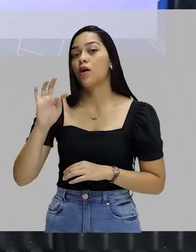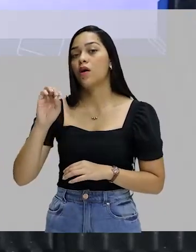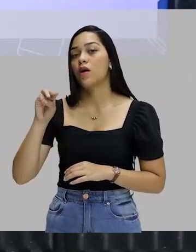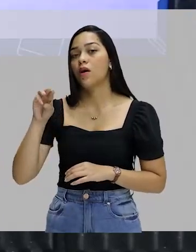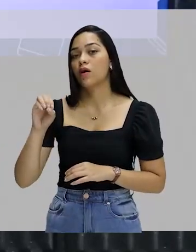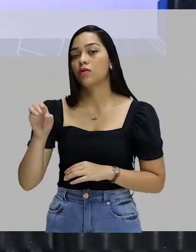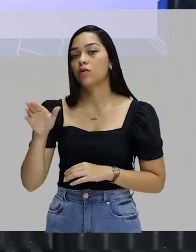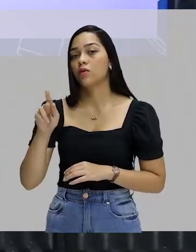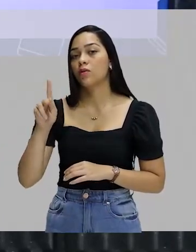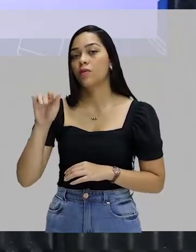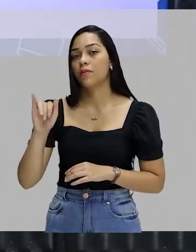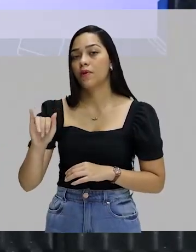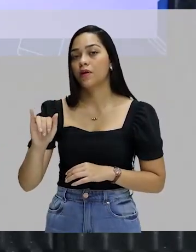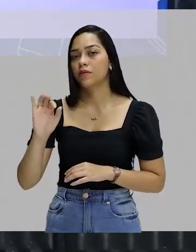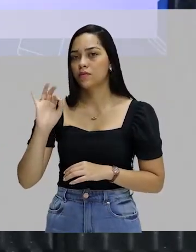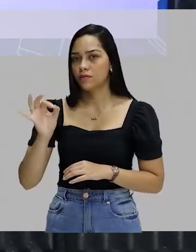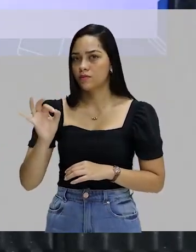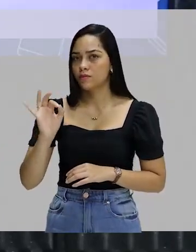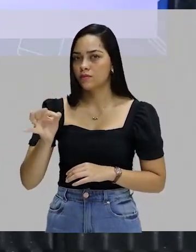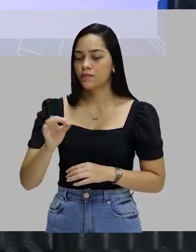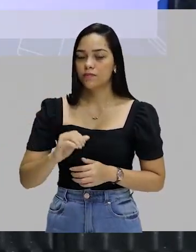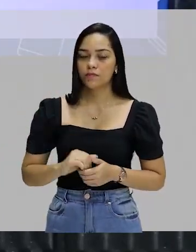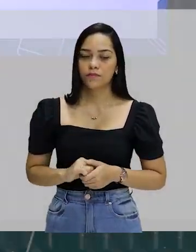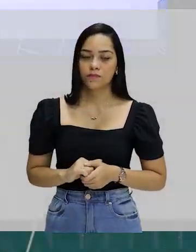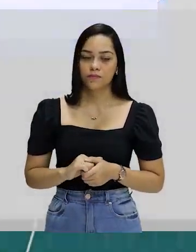átomo pai. Show?